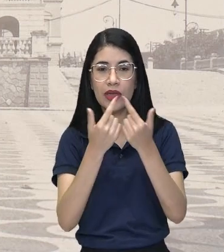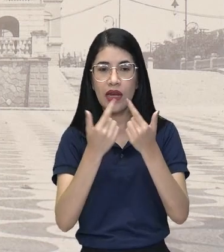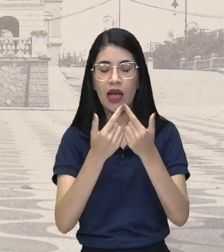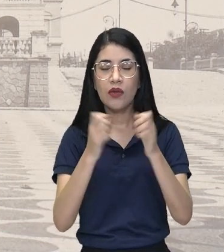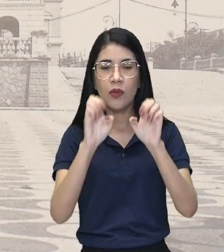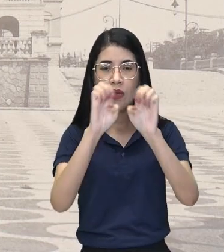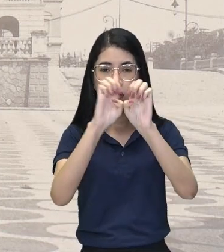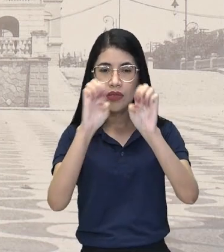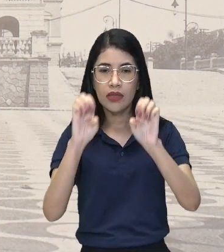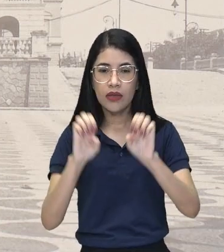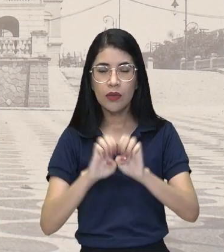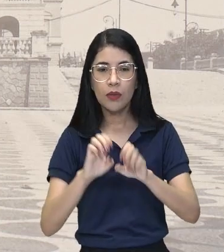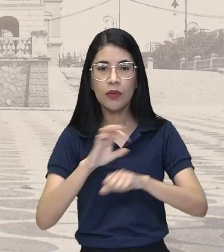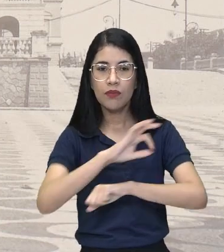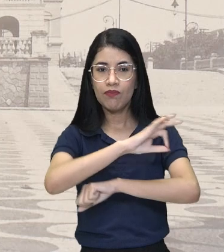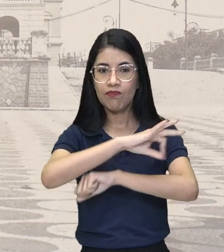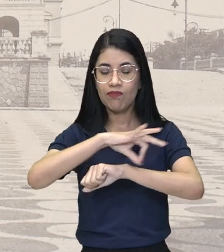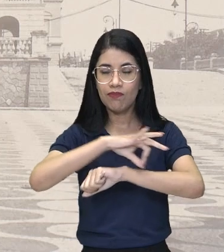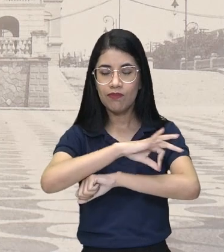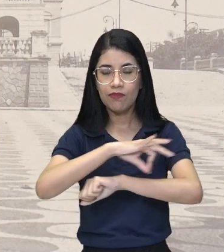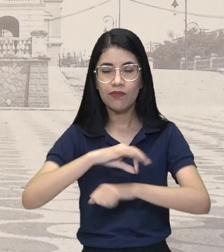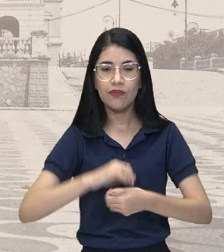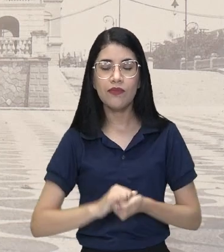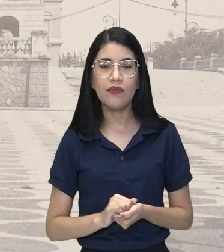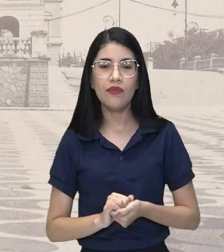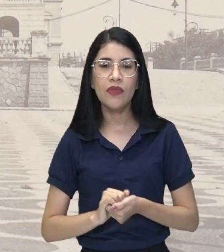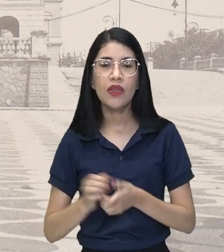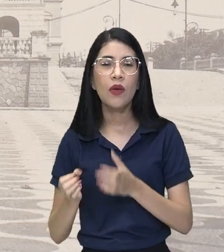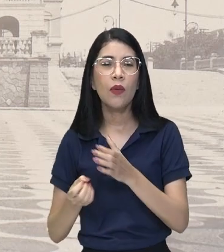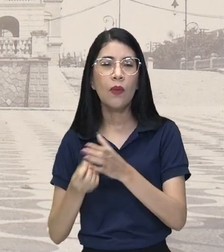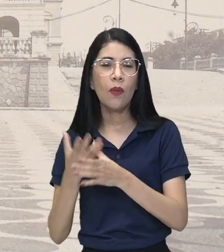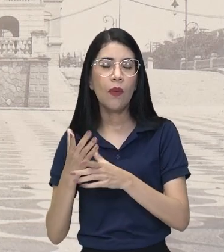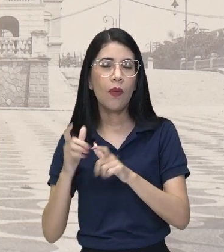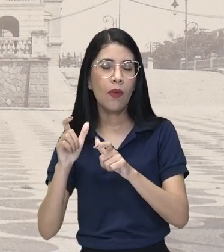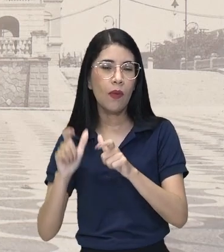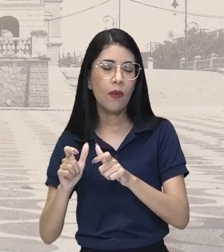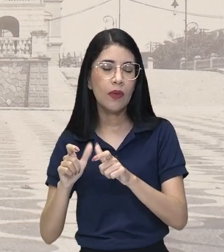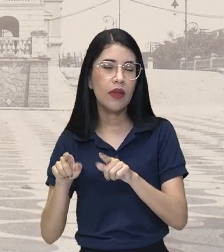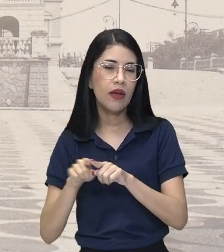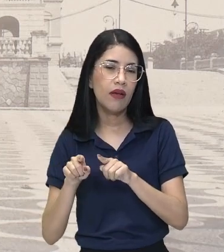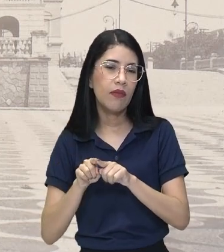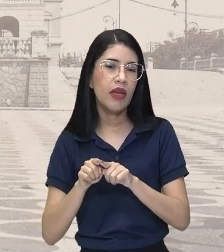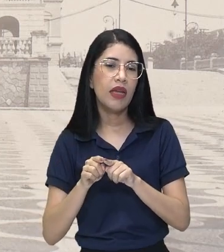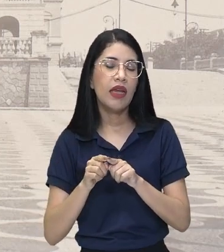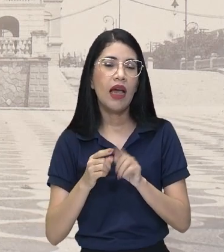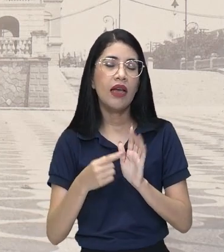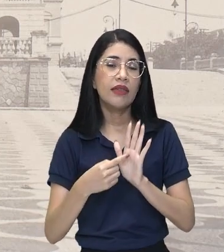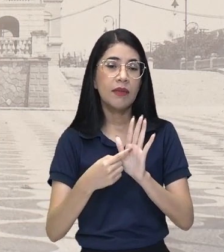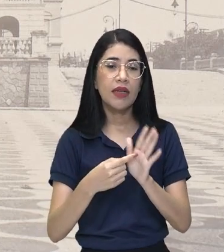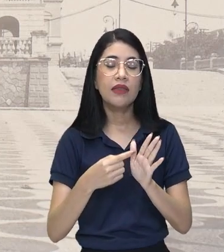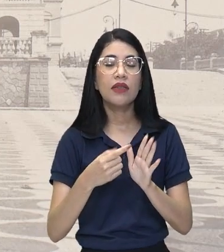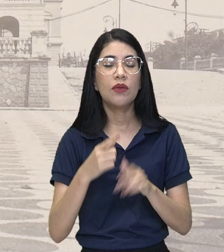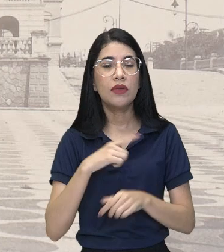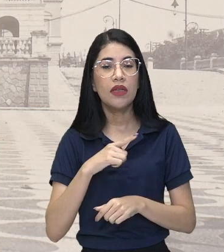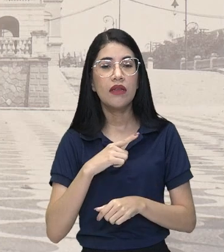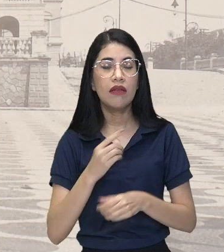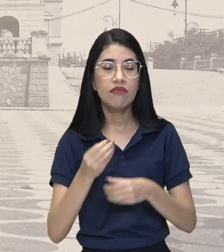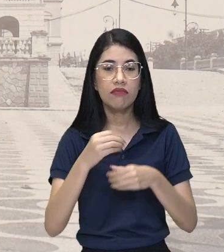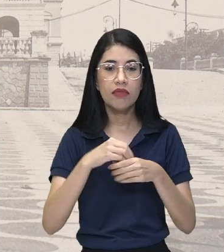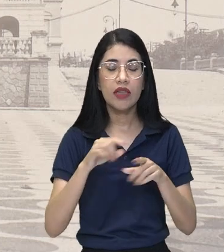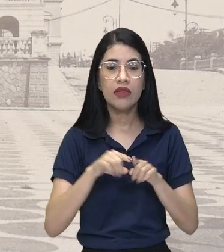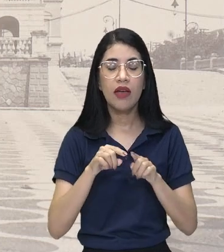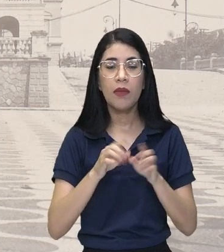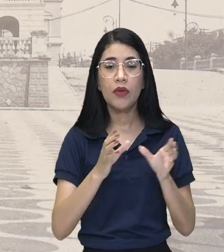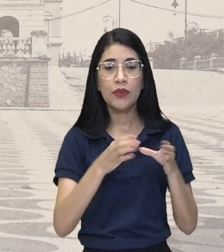estrutura arquitetônica. Quando ele foi construído, quais são os espetáculos, quais são os grupos